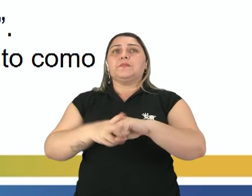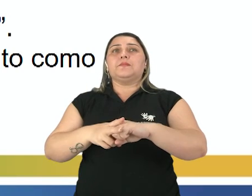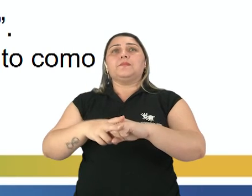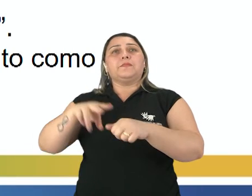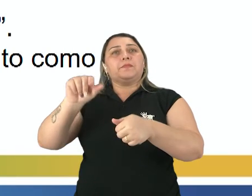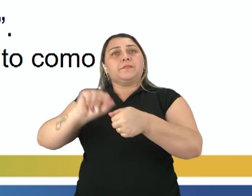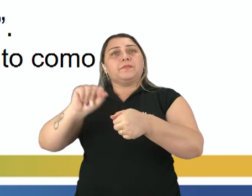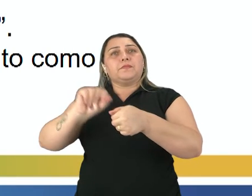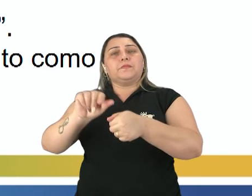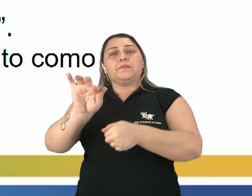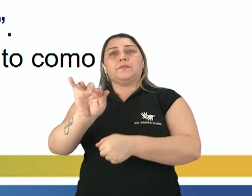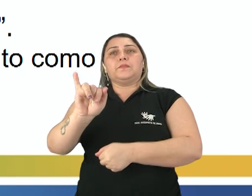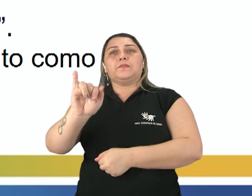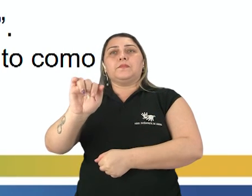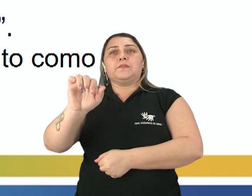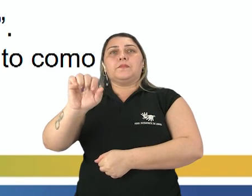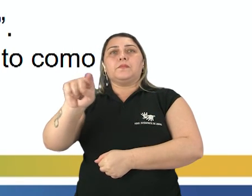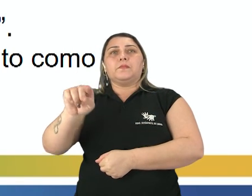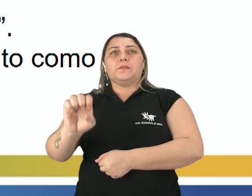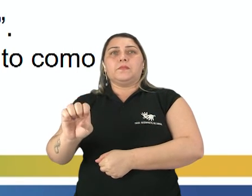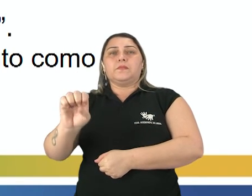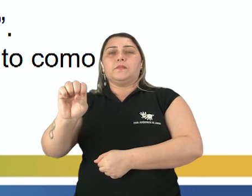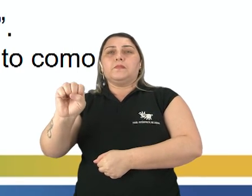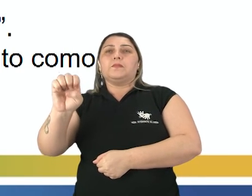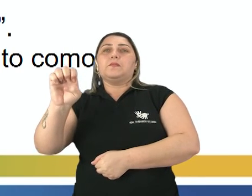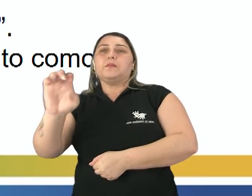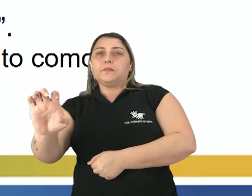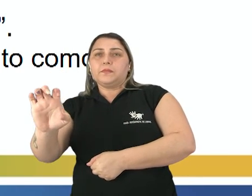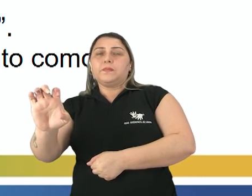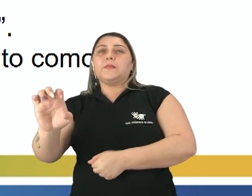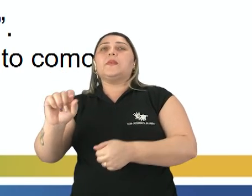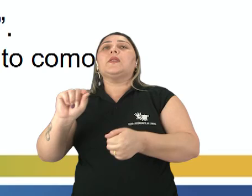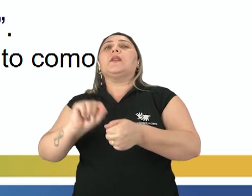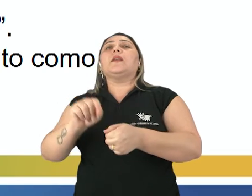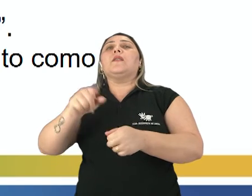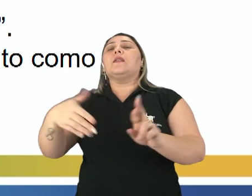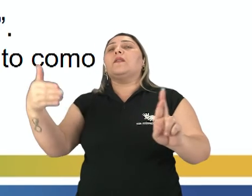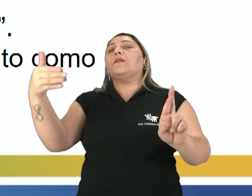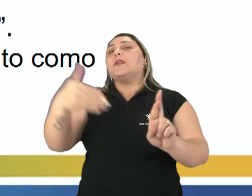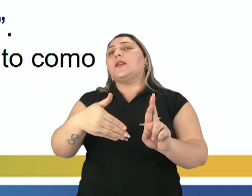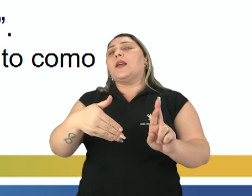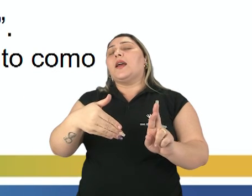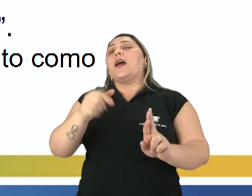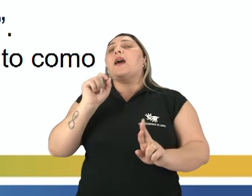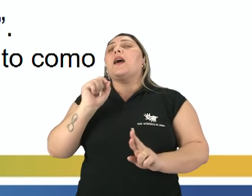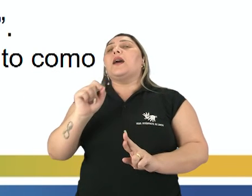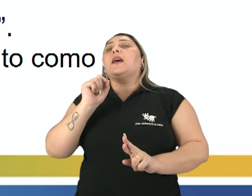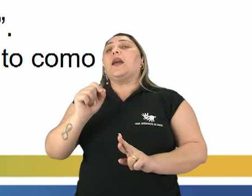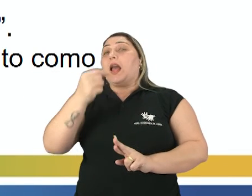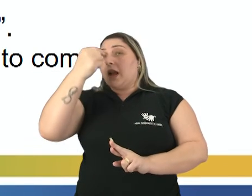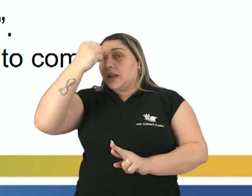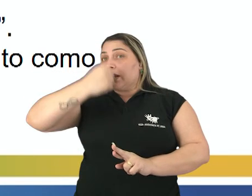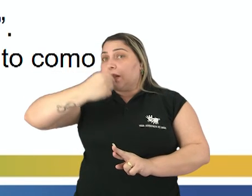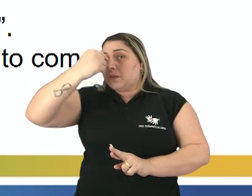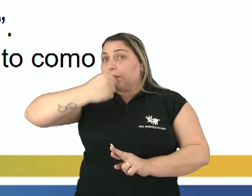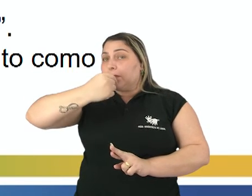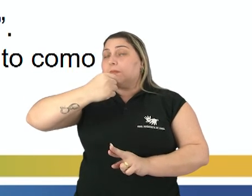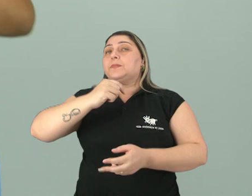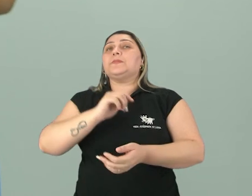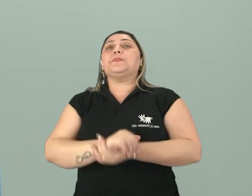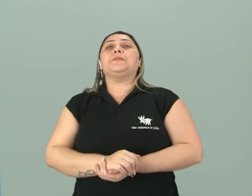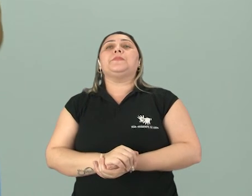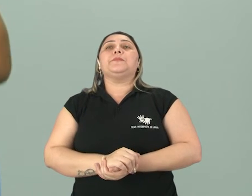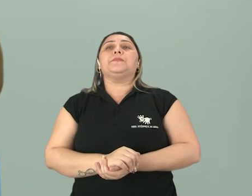Fizesse. Quem faz a referência, ele está fazendo referência à gripe, né? À influenza. Então,